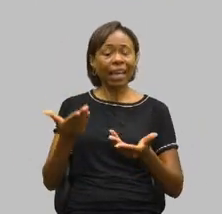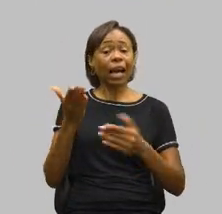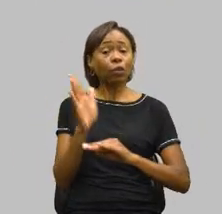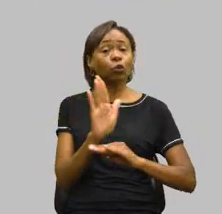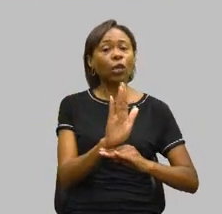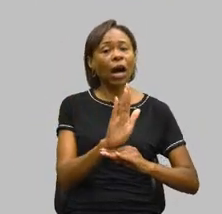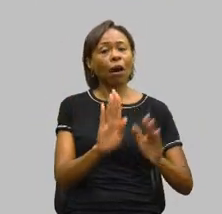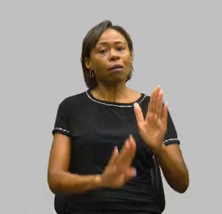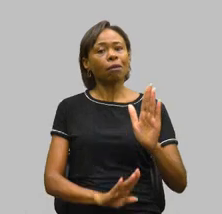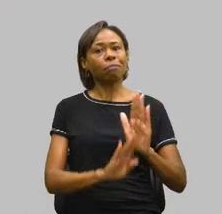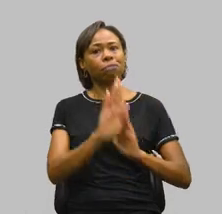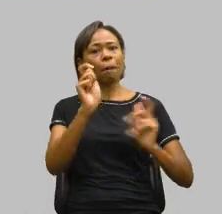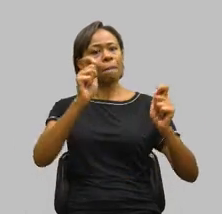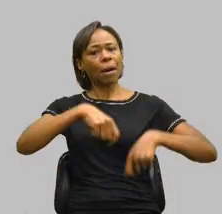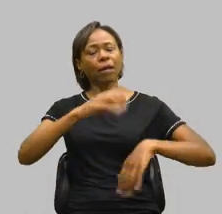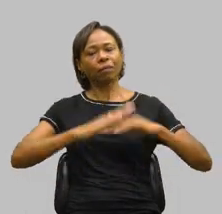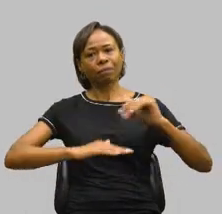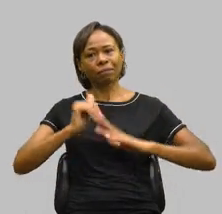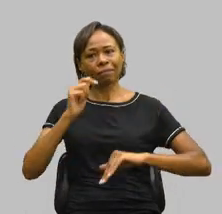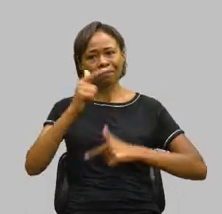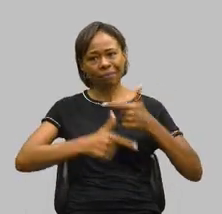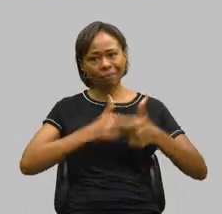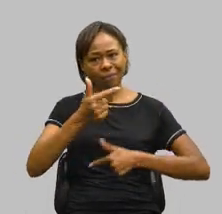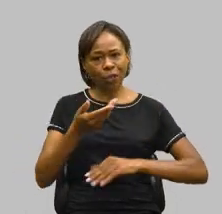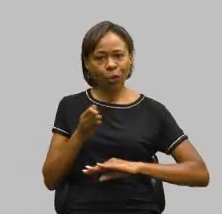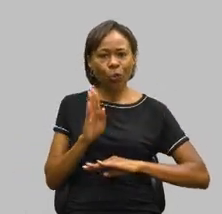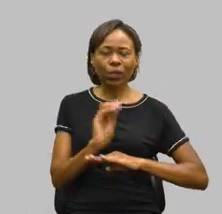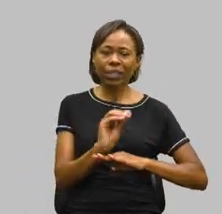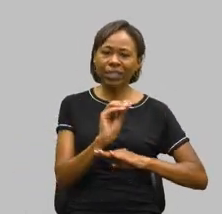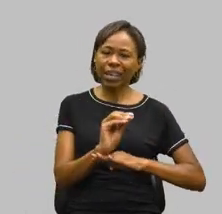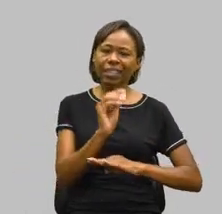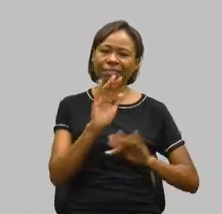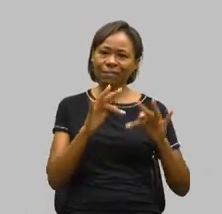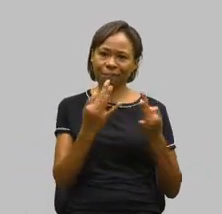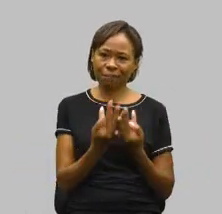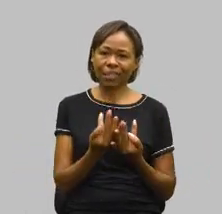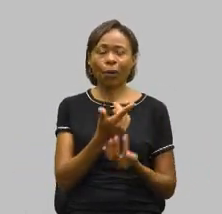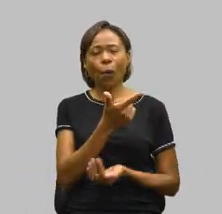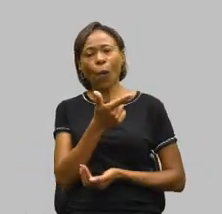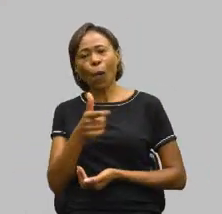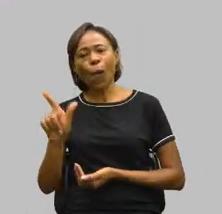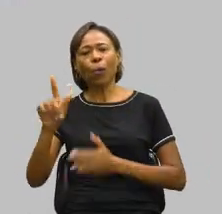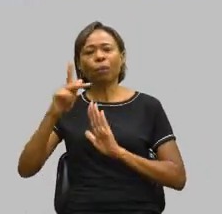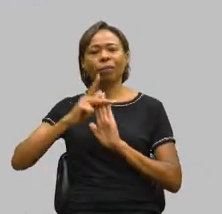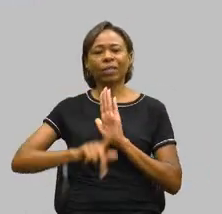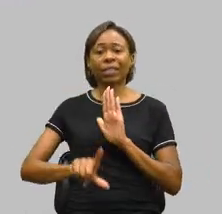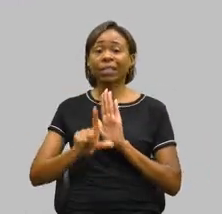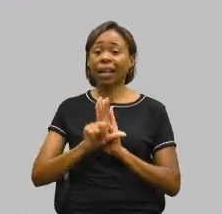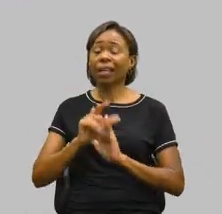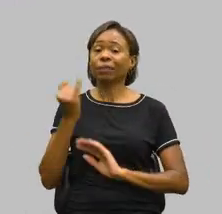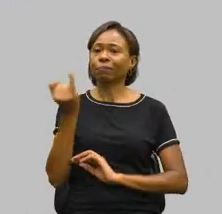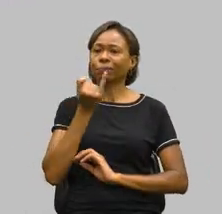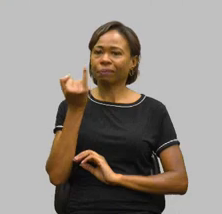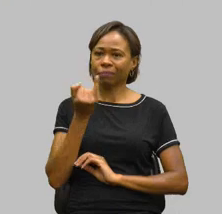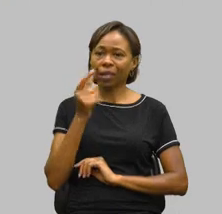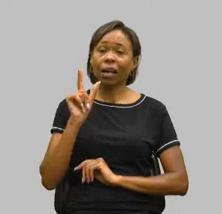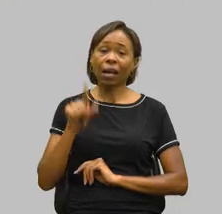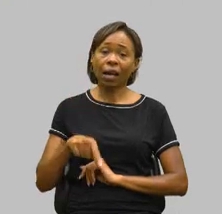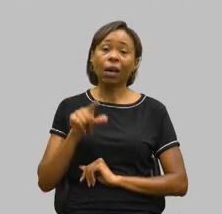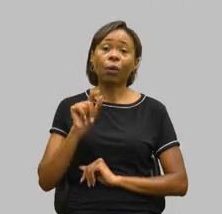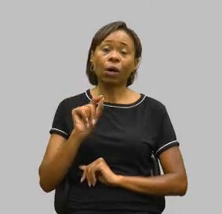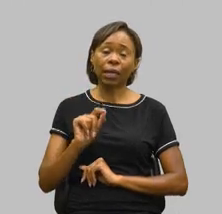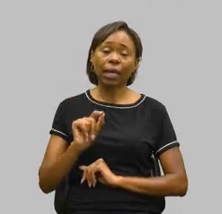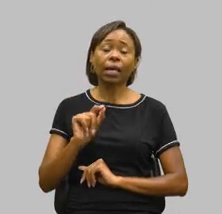dessas mulheres de trabalho de cuidado com as suas famílias um outro projeto importante também para eu finalizar é o projeto de